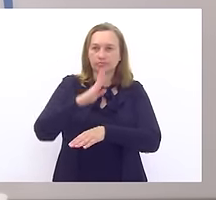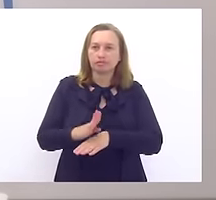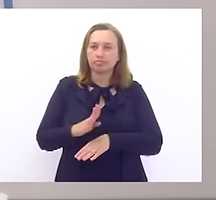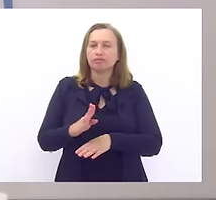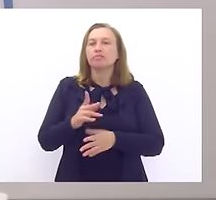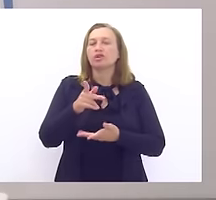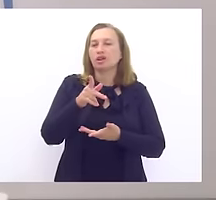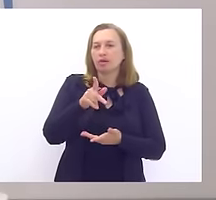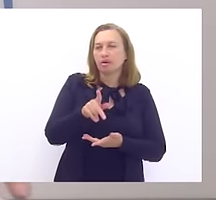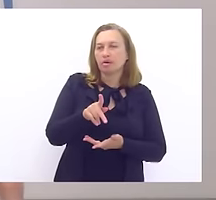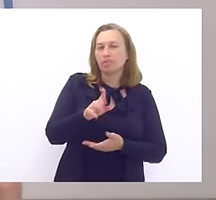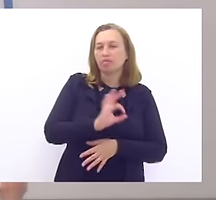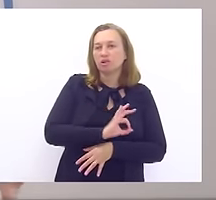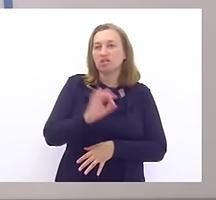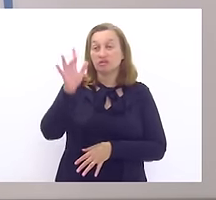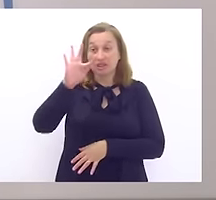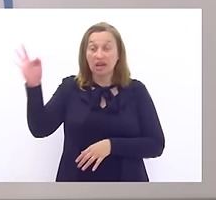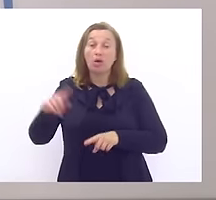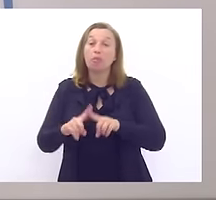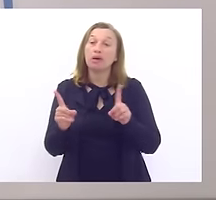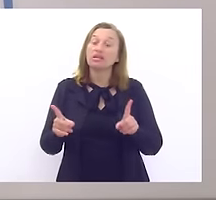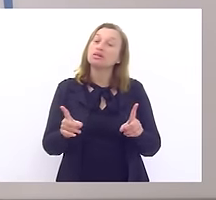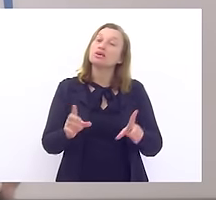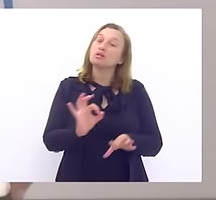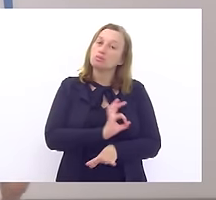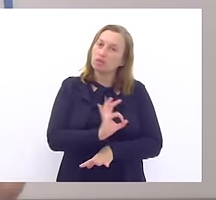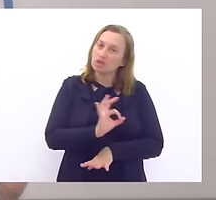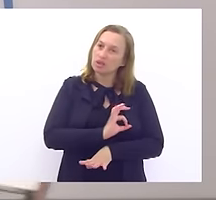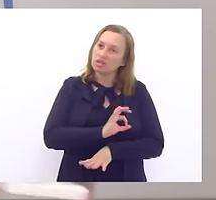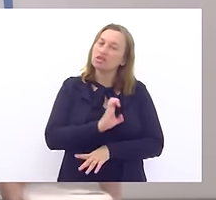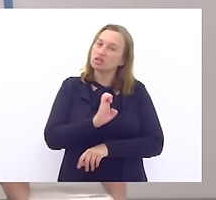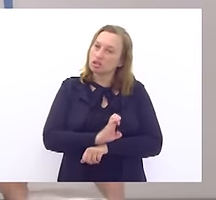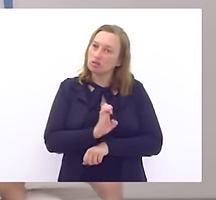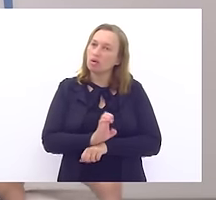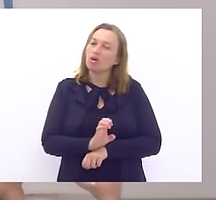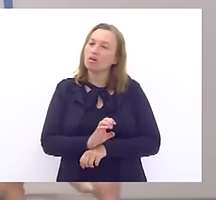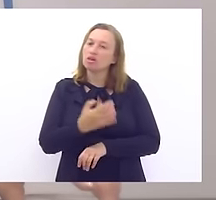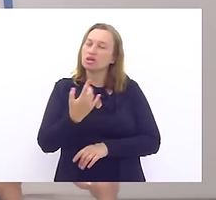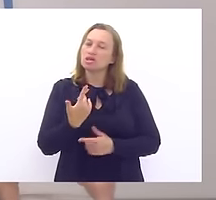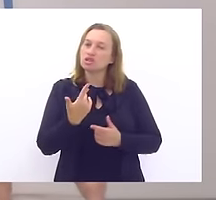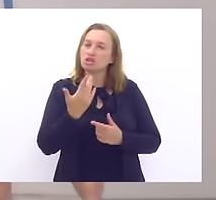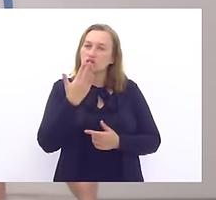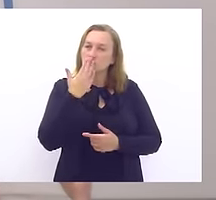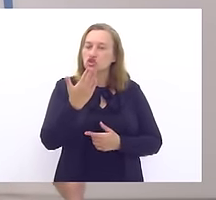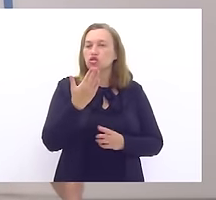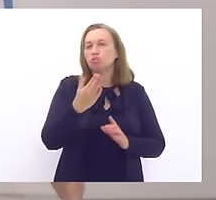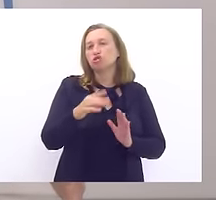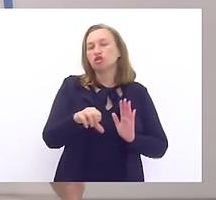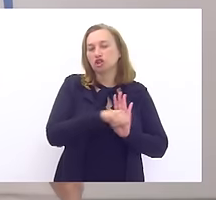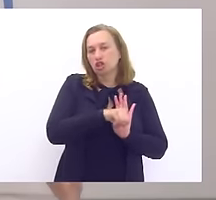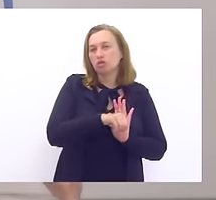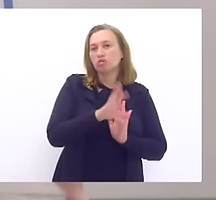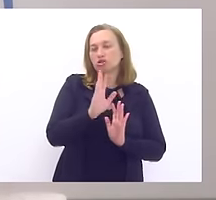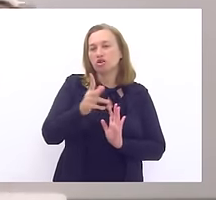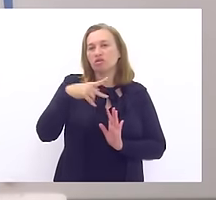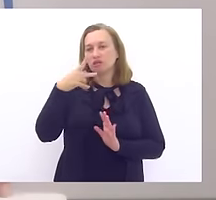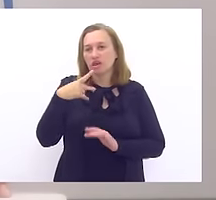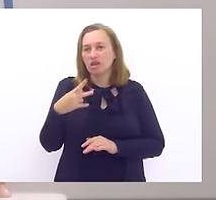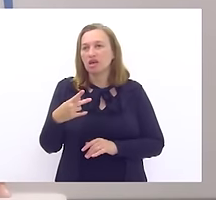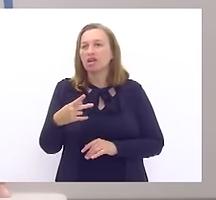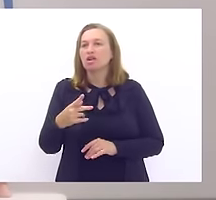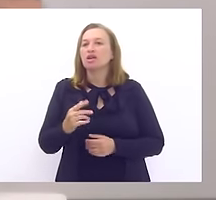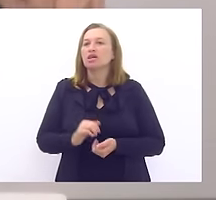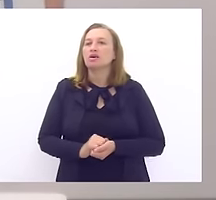PRF da Polícia Federal mas é a competência da polícia local esse tipo de combate de crime que é uma crítica que eu falei que é mais um pouco também